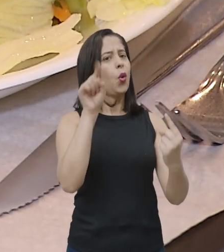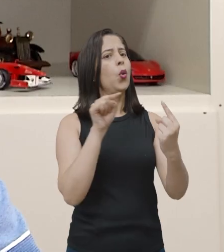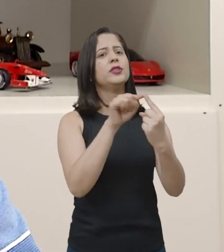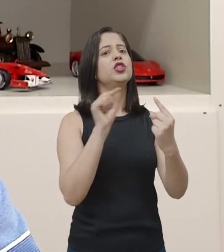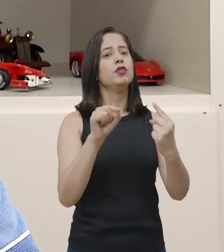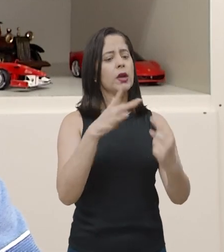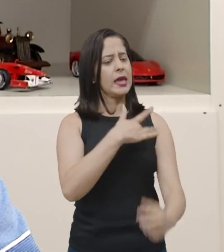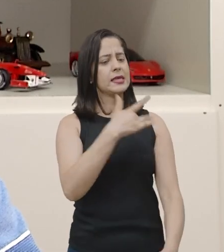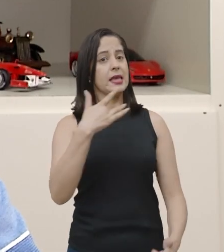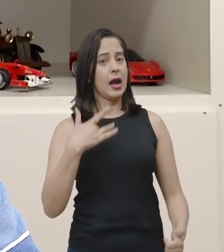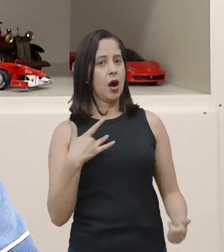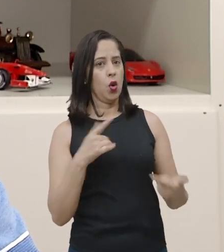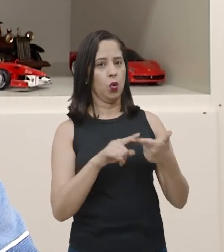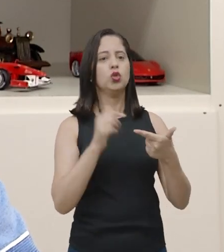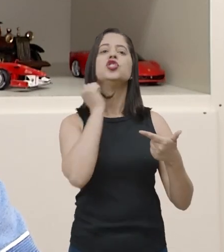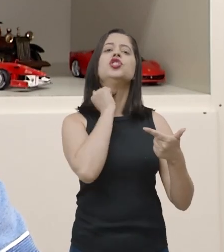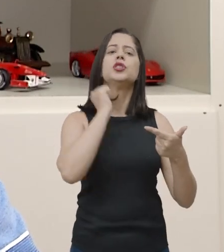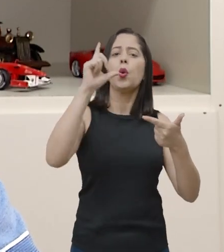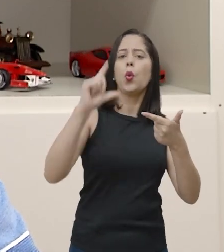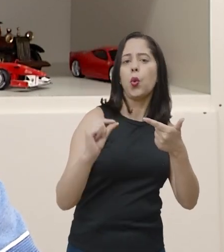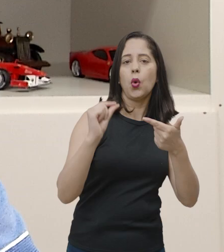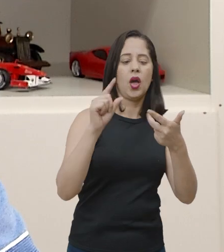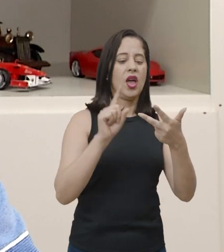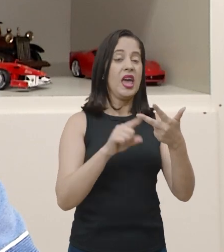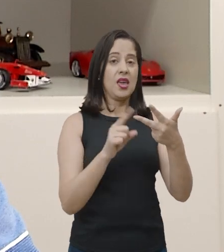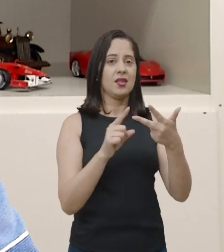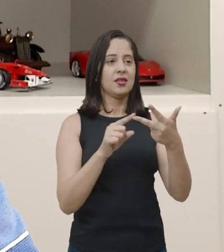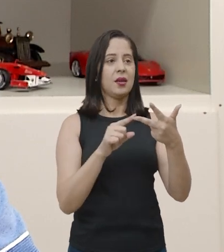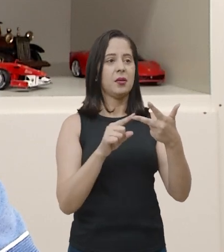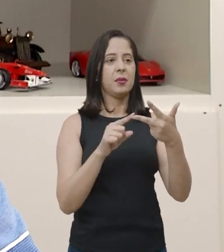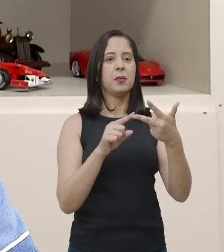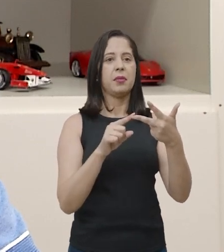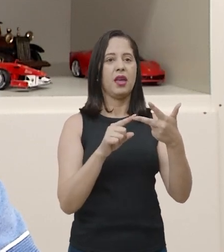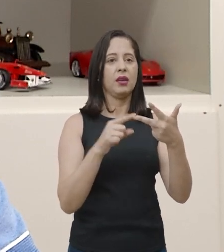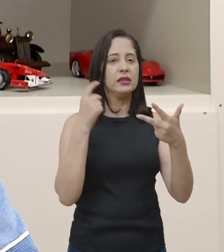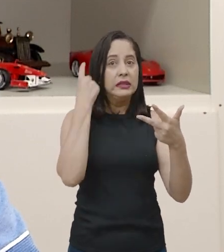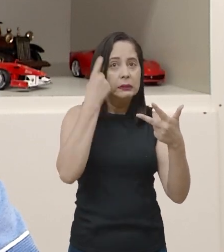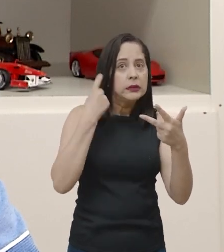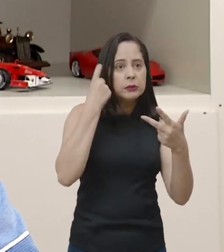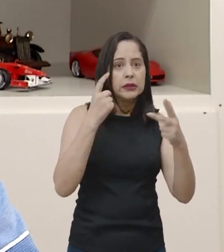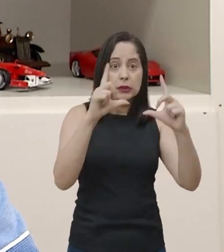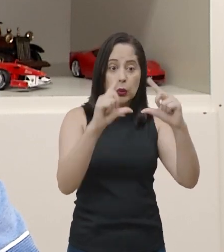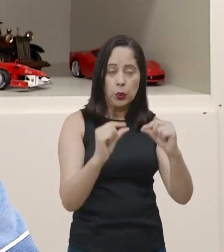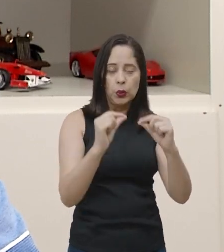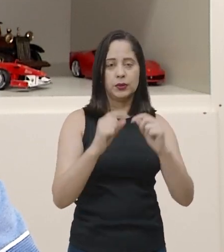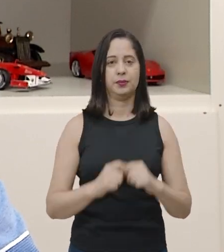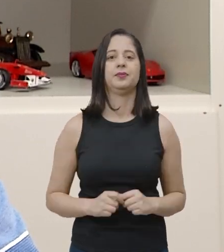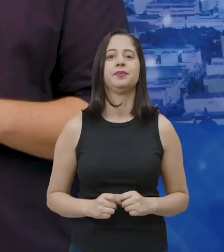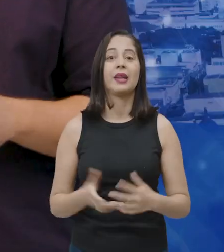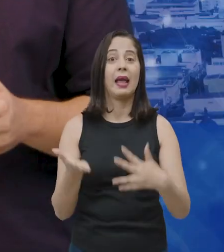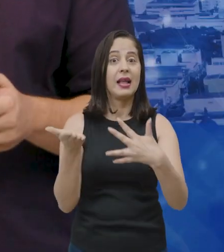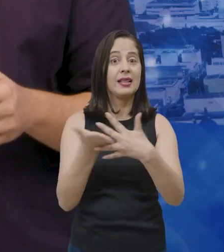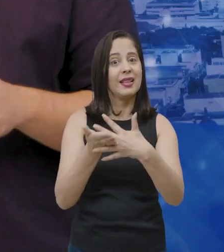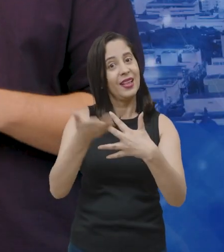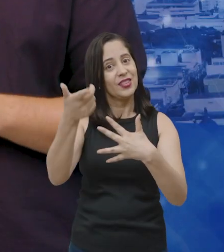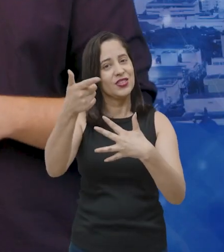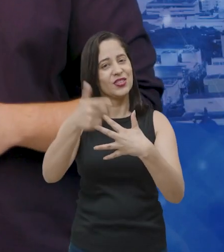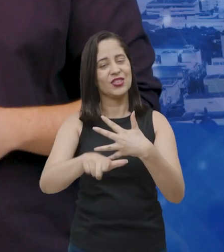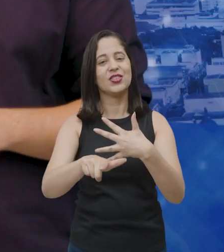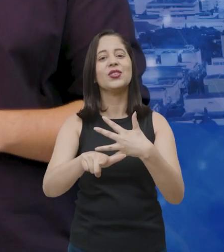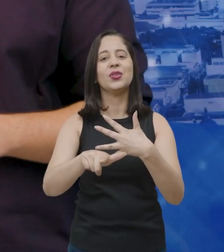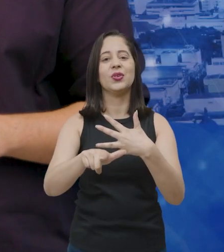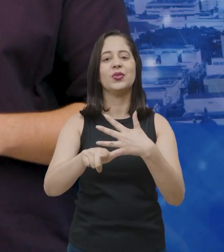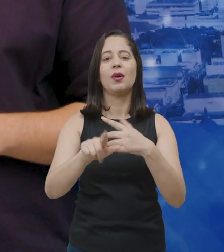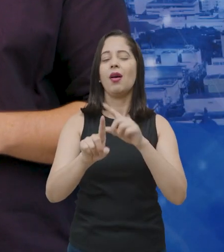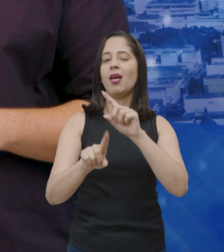trabalho. Acho que a ideia é essa, saúde, reduzir estresse e não deixar o servidor passando dificuldades. Mais uma pausa